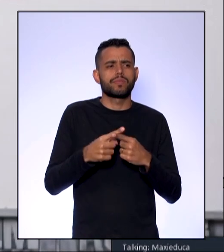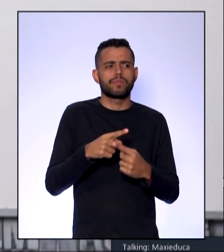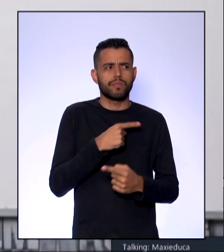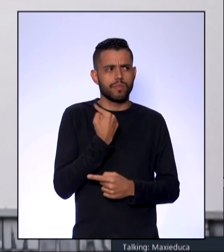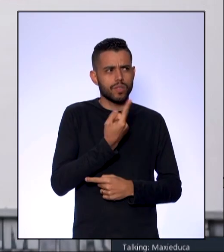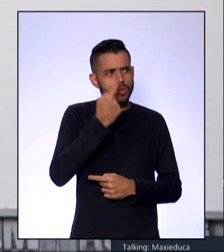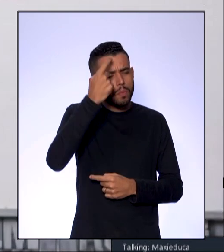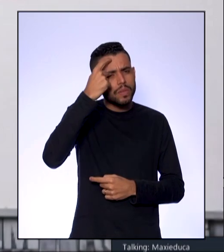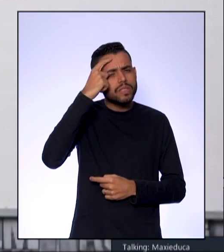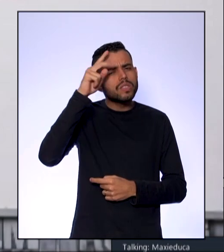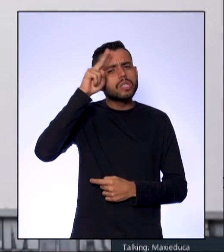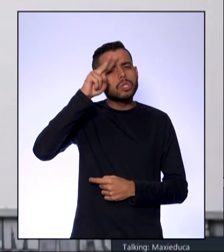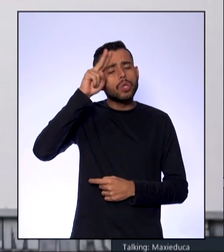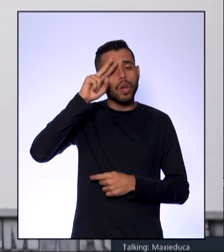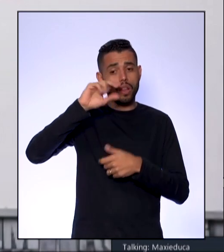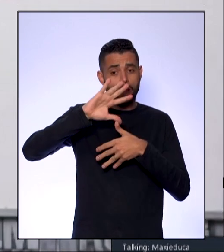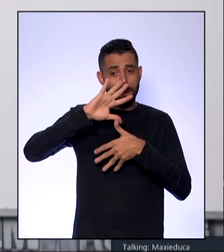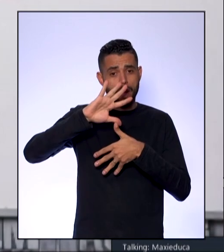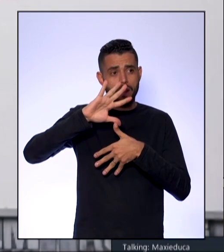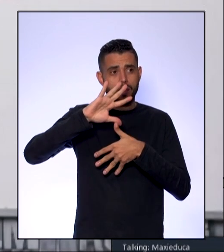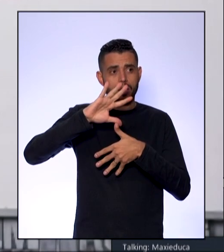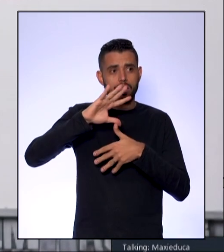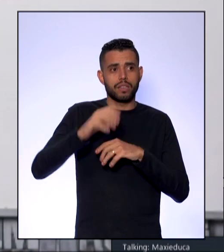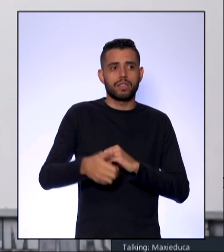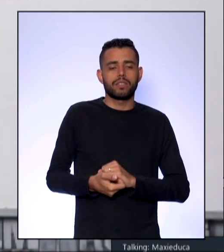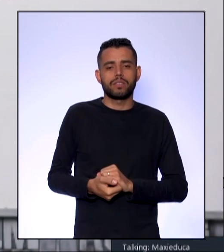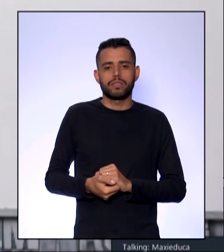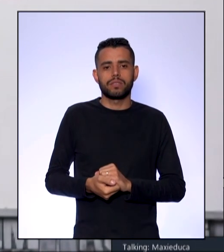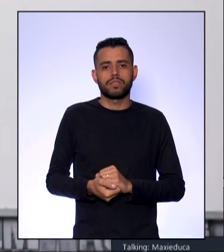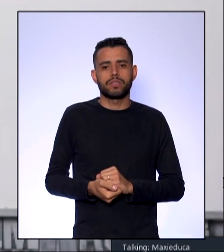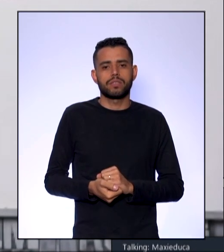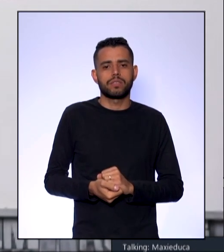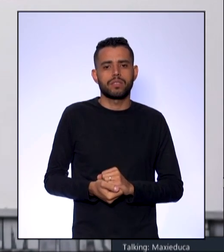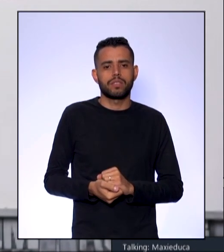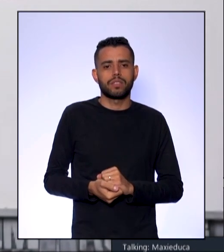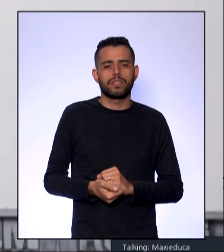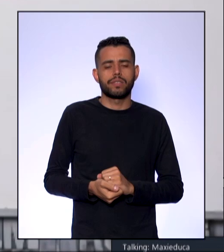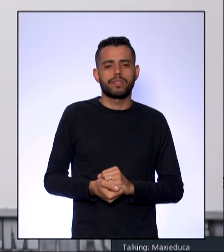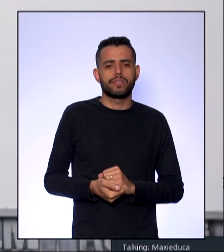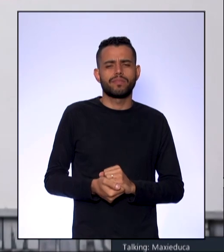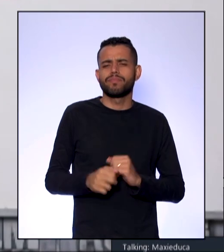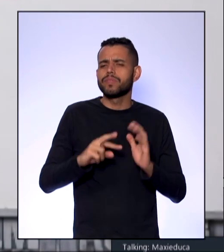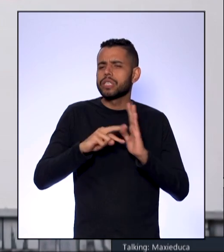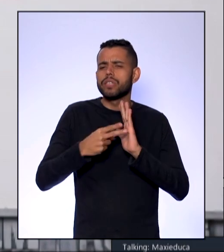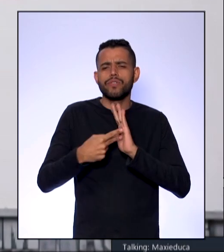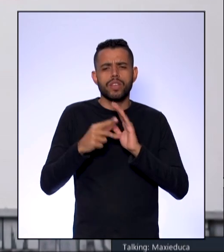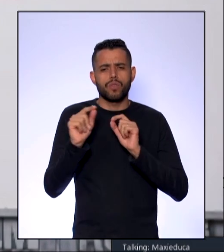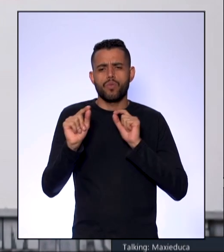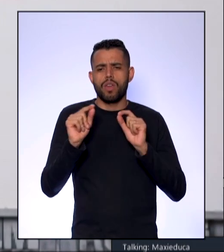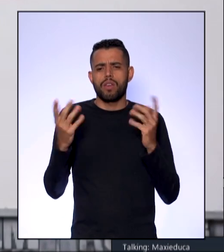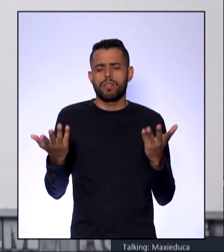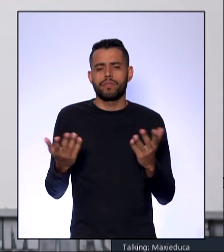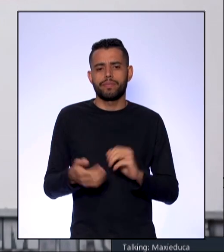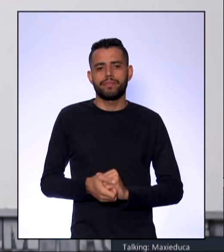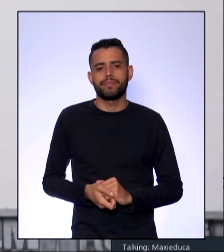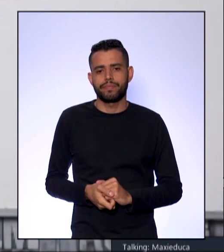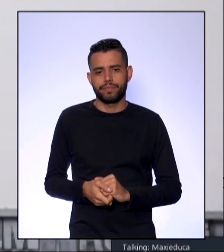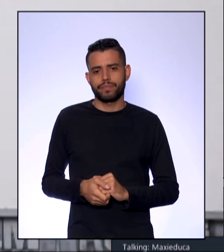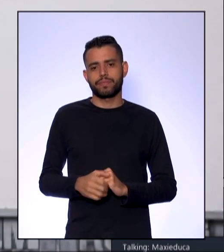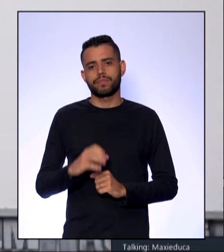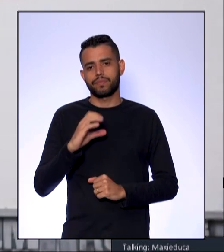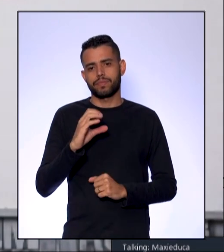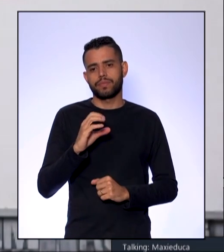em pré-história da América em definitivo. Professor, e o que isso significa?